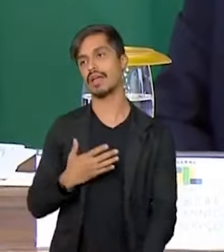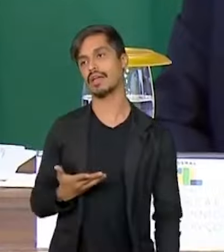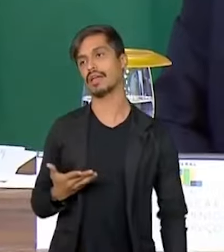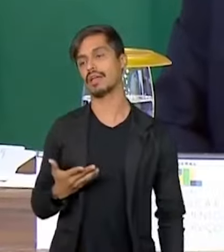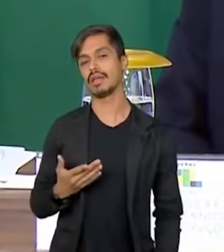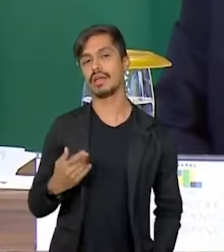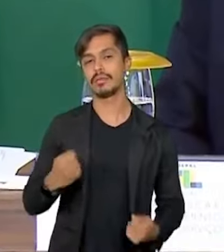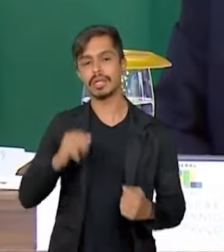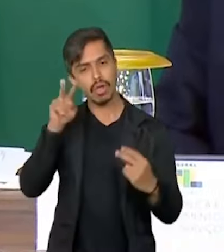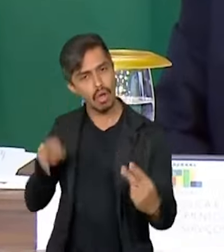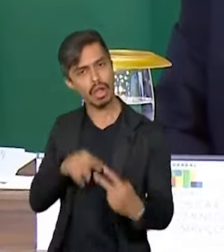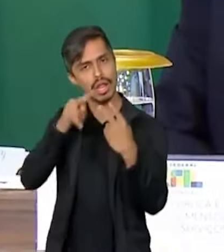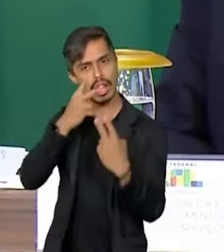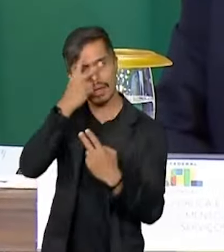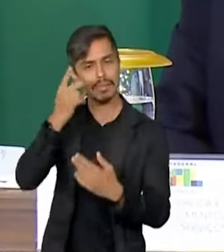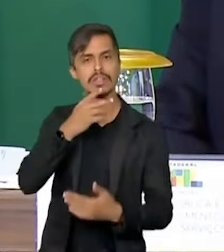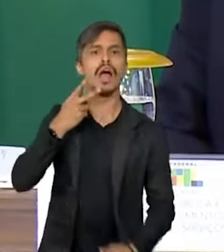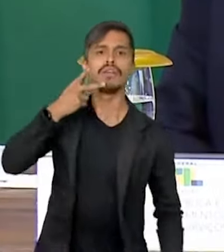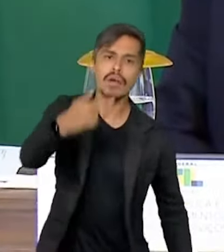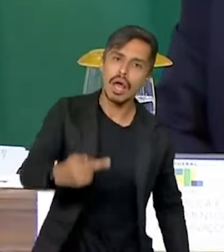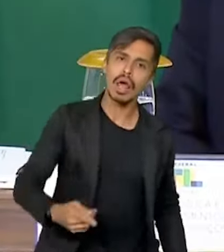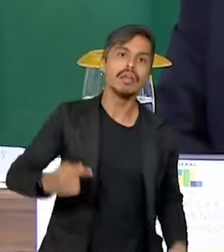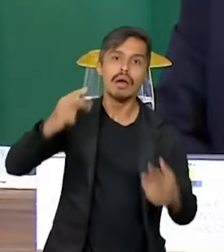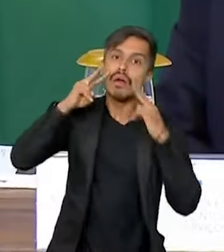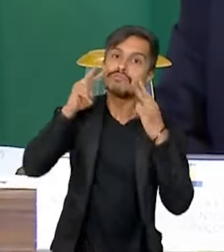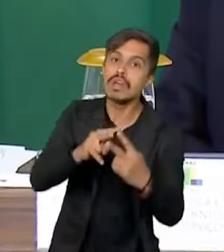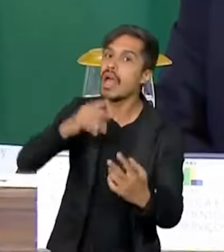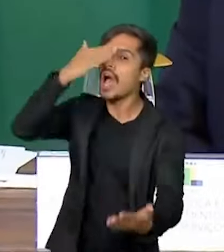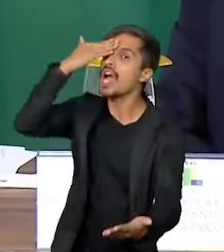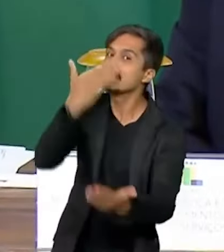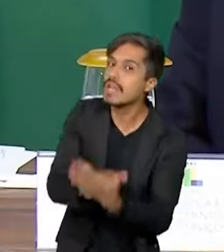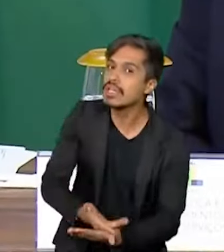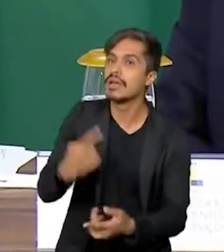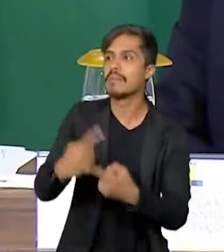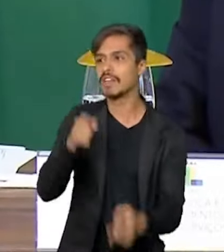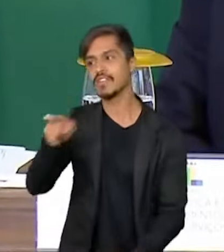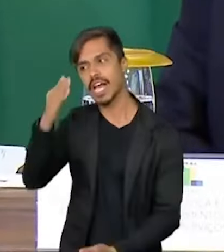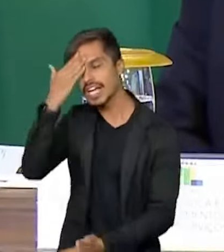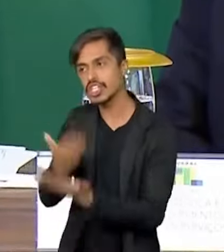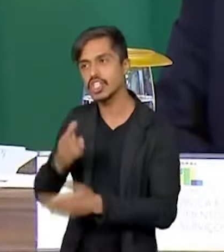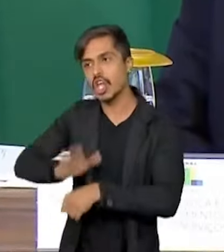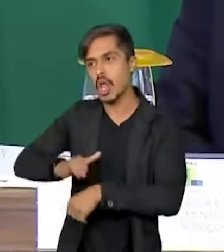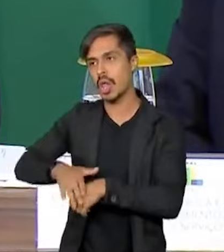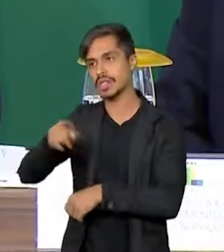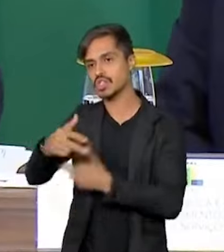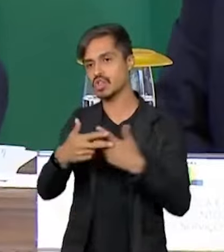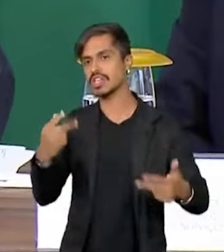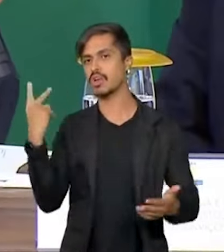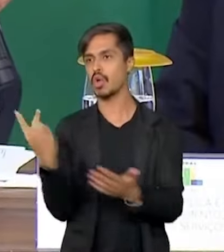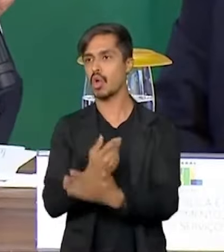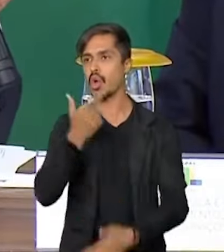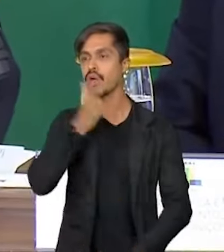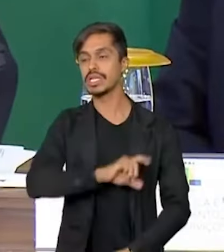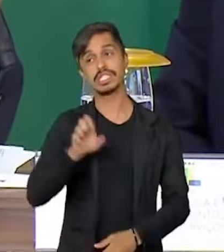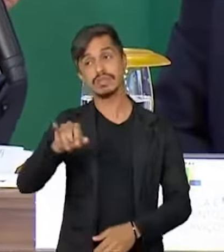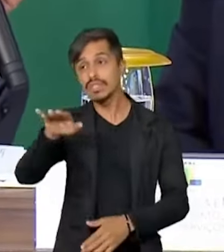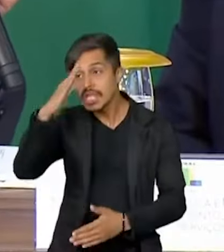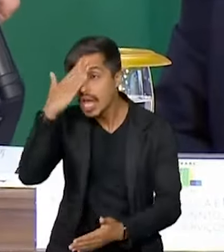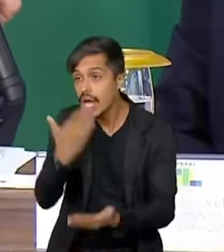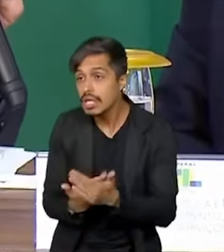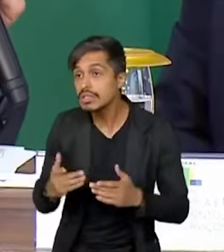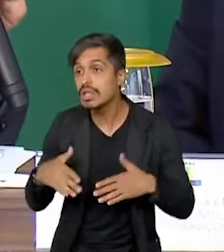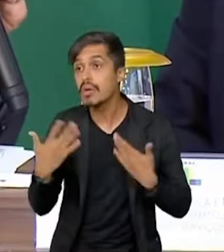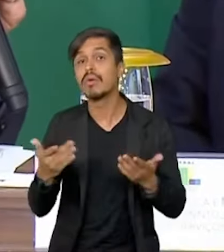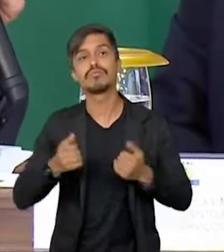tem que olhar na cara das pessoas e falar com convicção, porque você está acreditando que aquilo vai acontecer. Se você acredita,